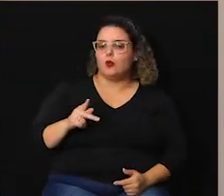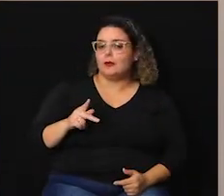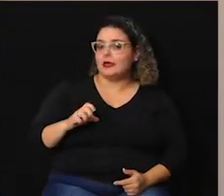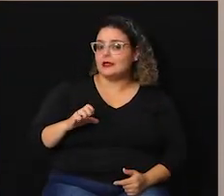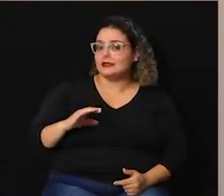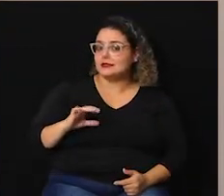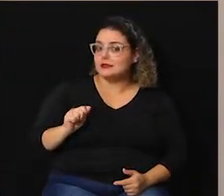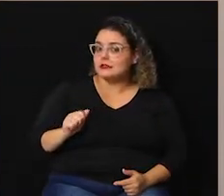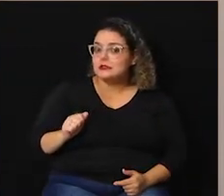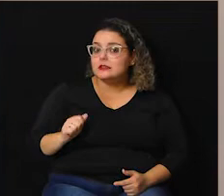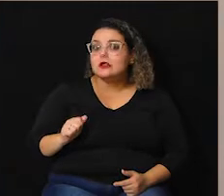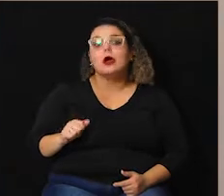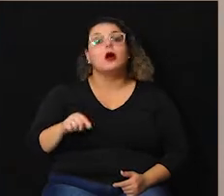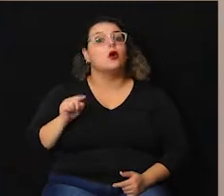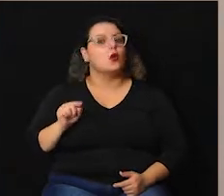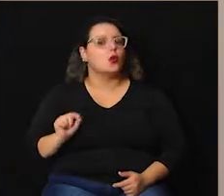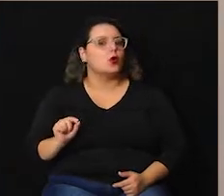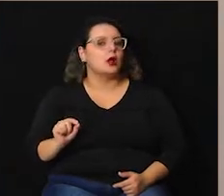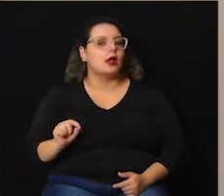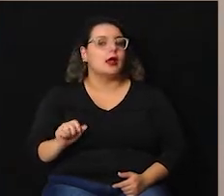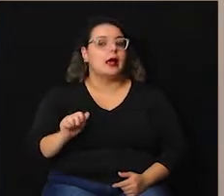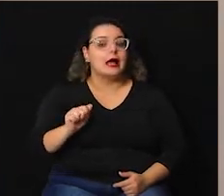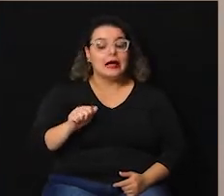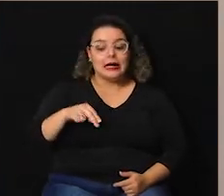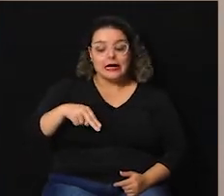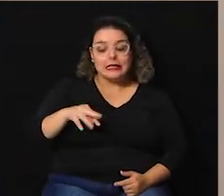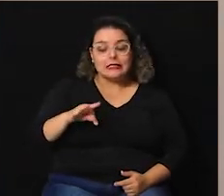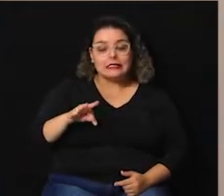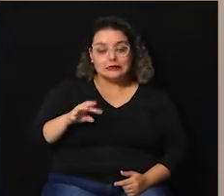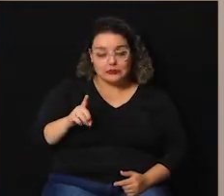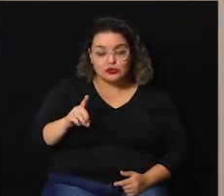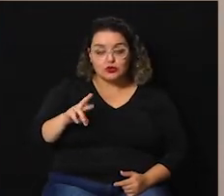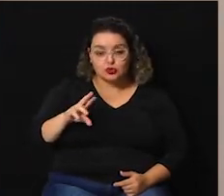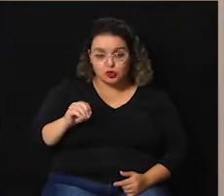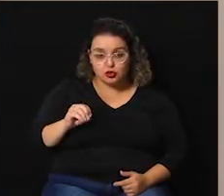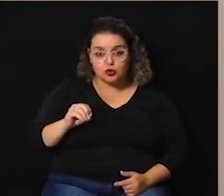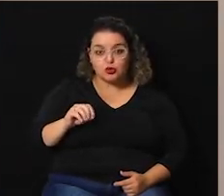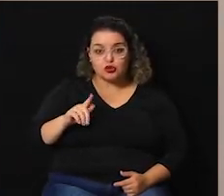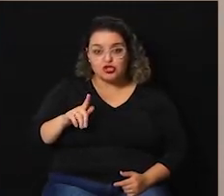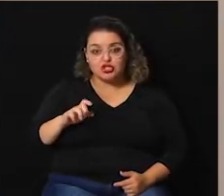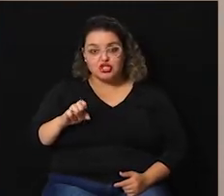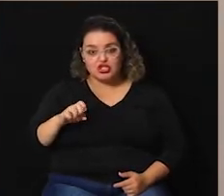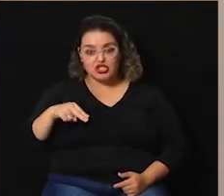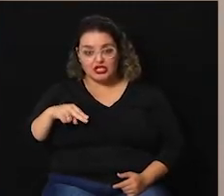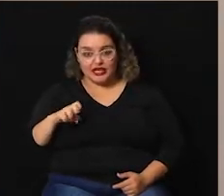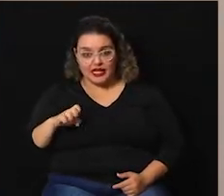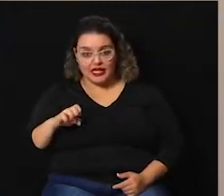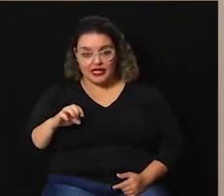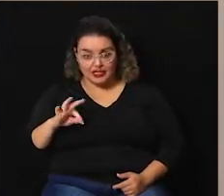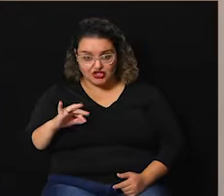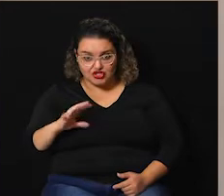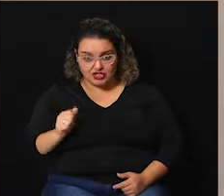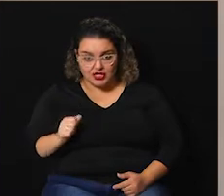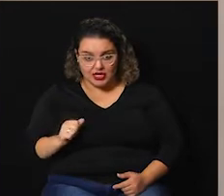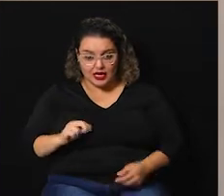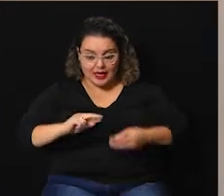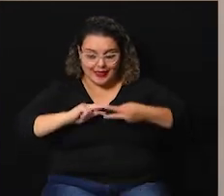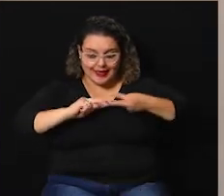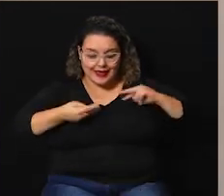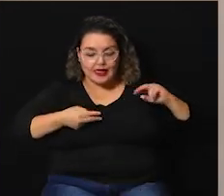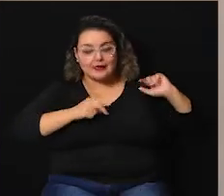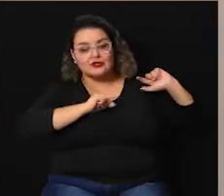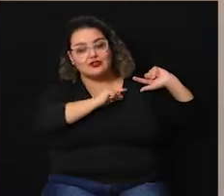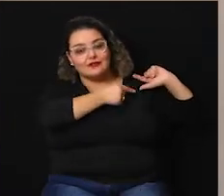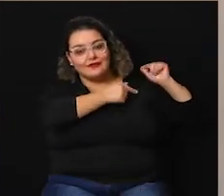frequente é a chamada alopecia androgenética ou androgênica, que é de origem genética, é